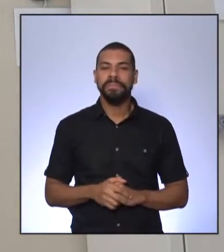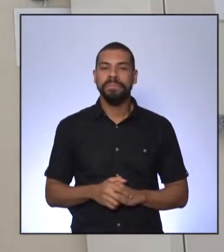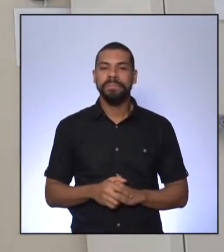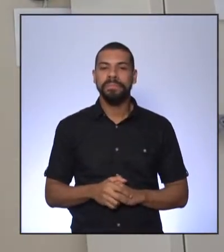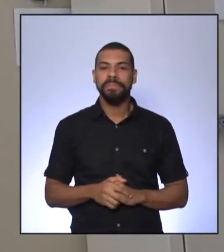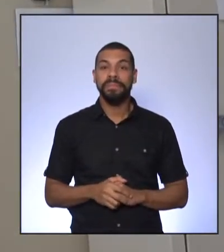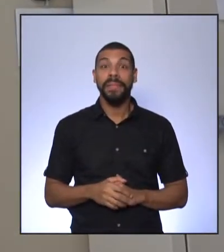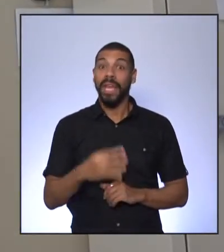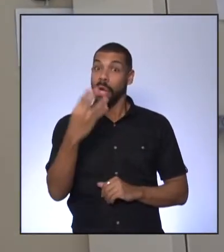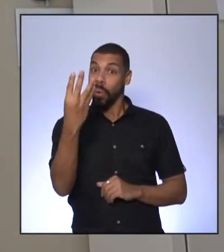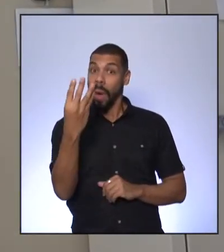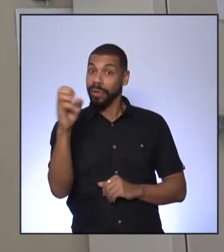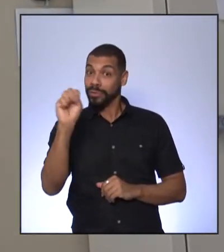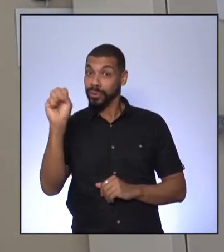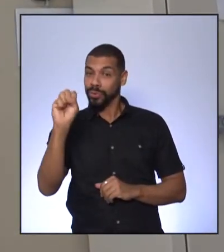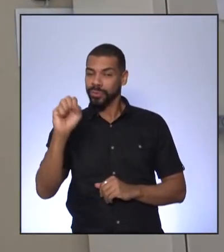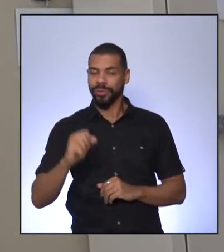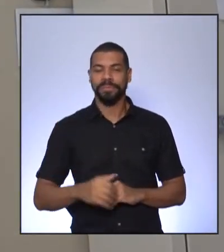e 4 segundos.